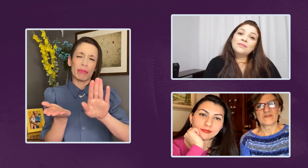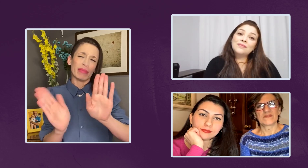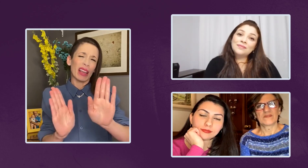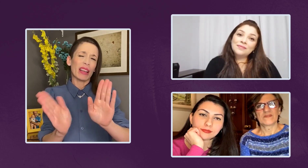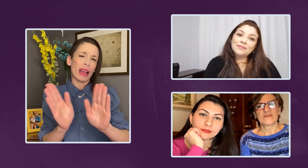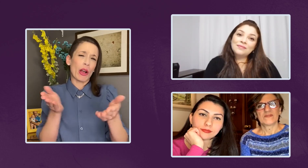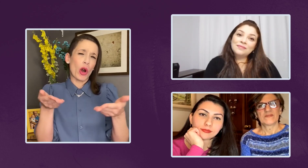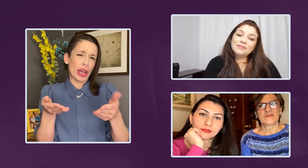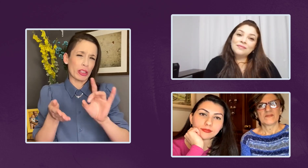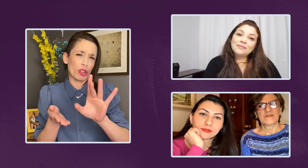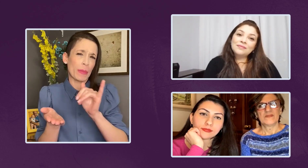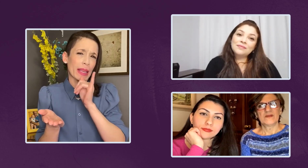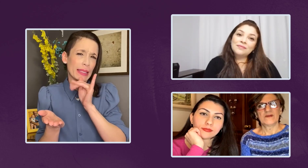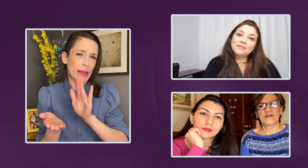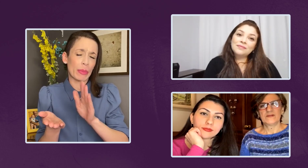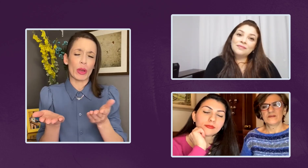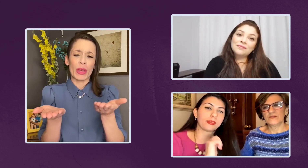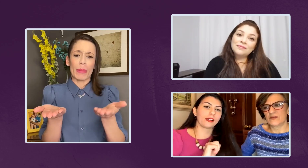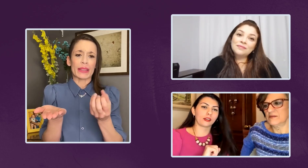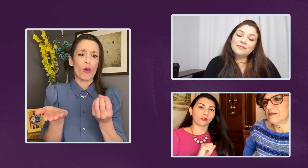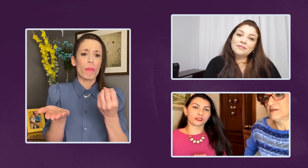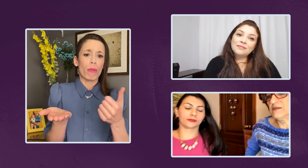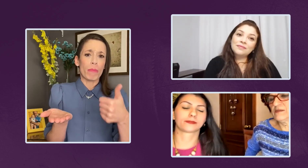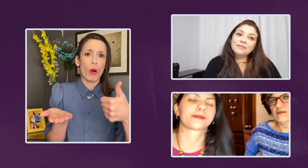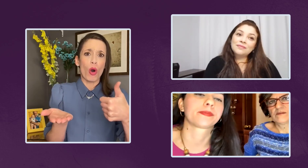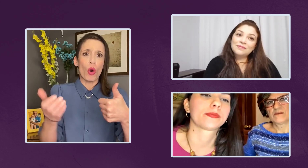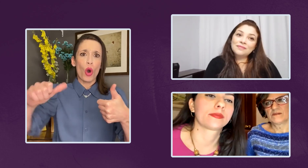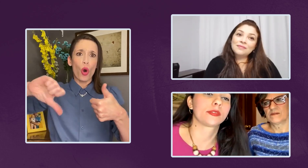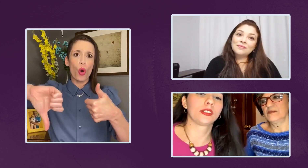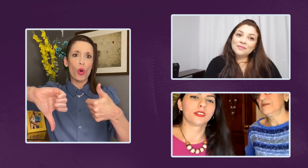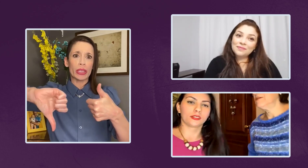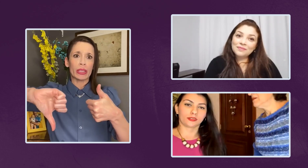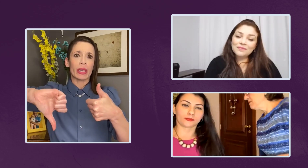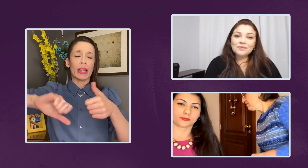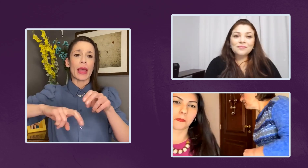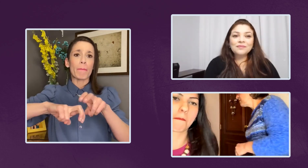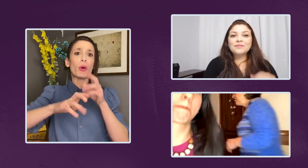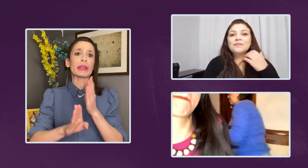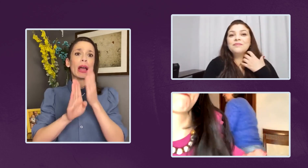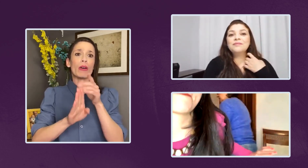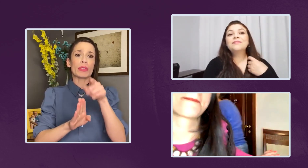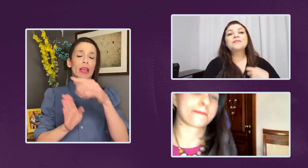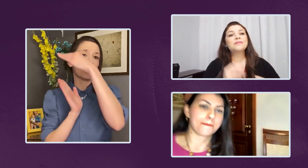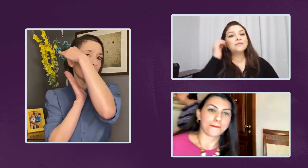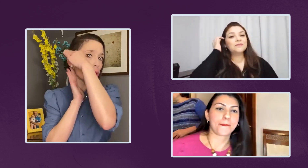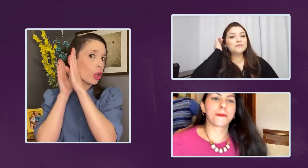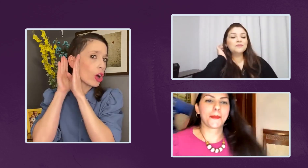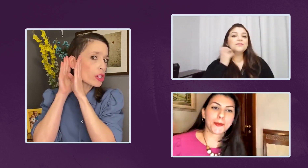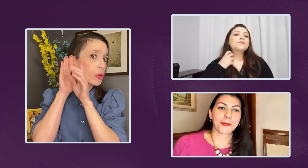dualidade, tá? Agora, só para exemplo, mas é o bom ou ruim, né? Por causa